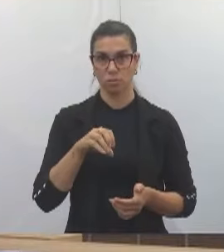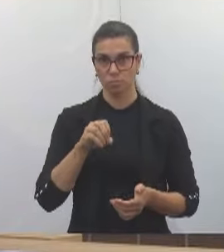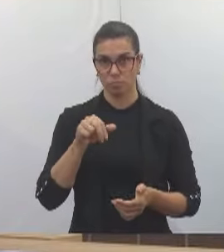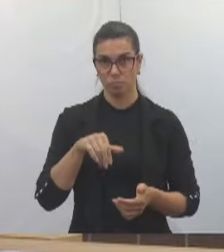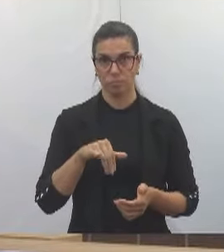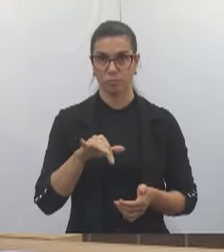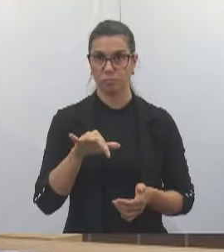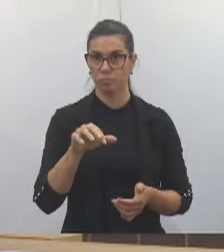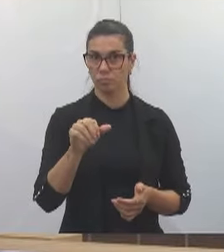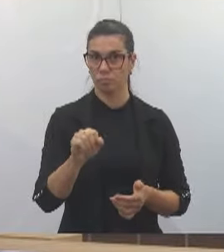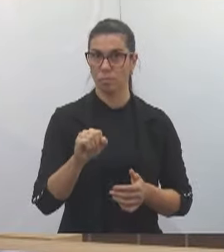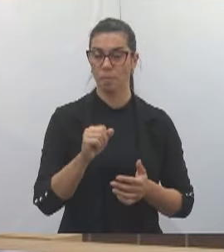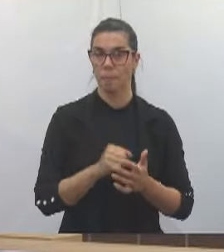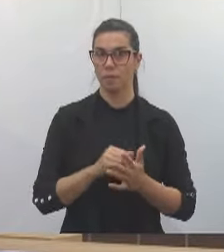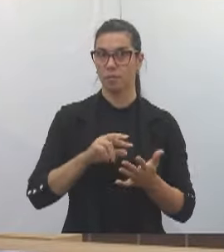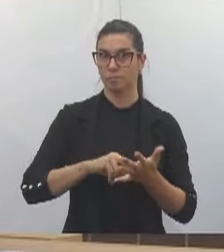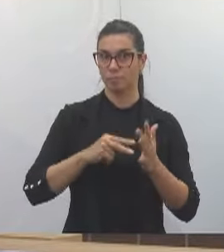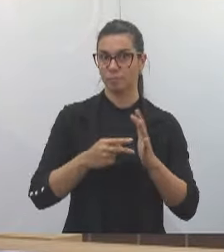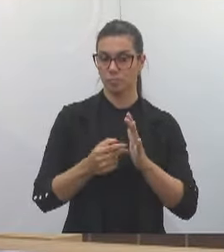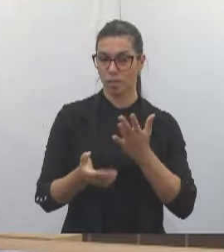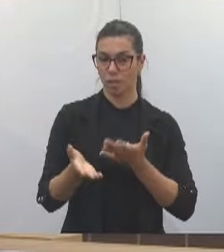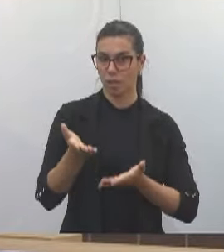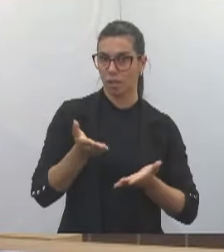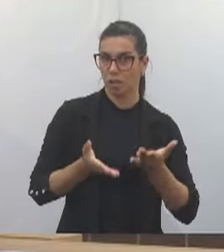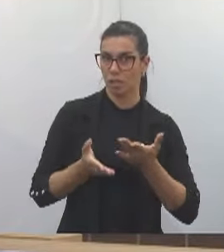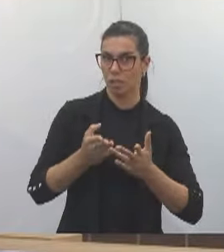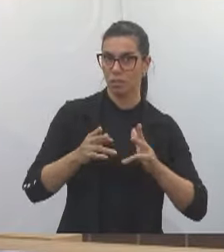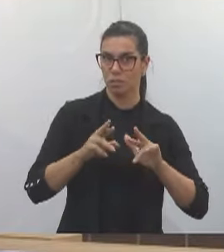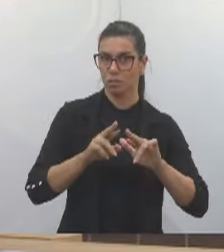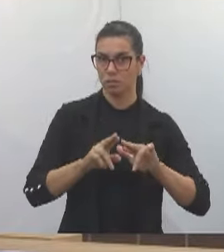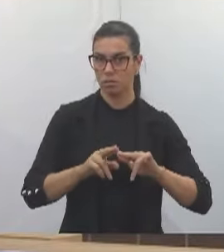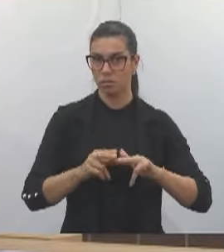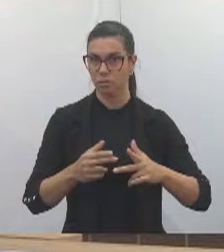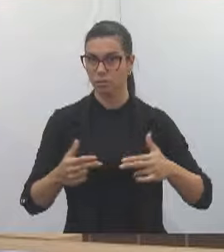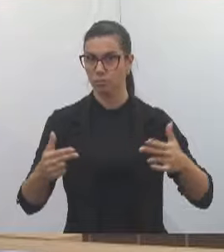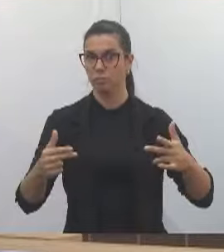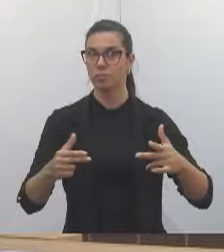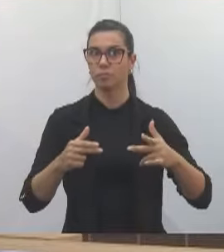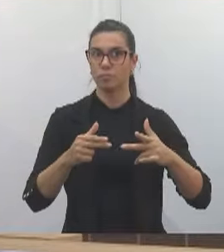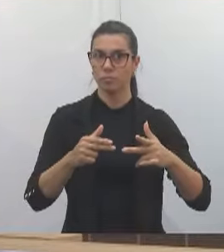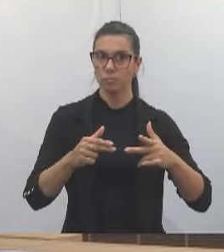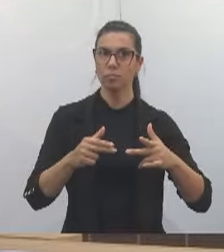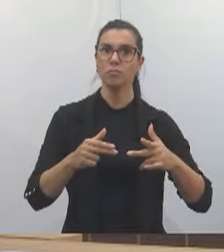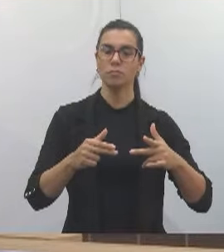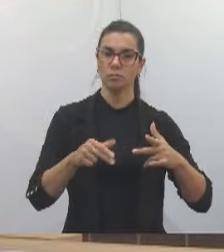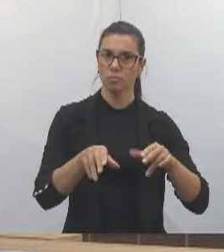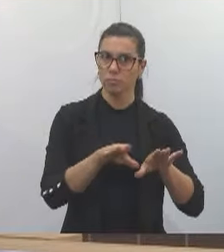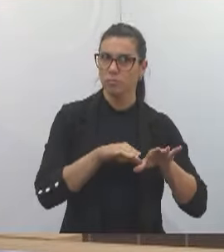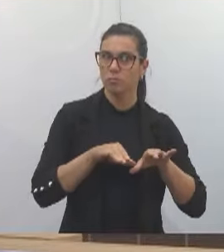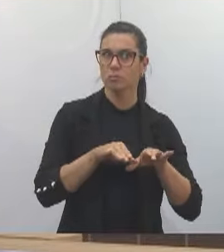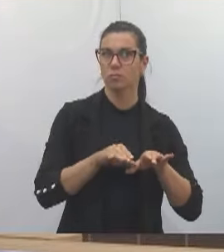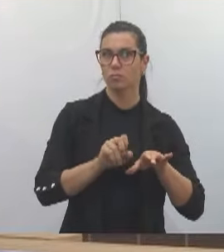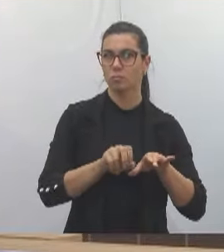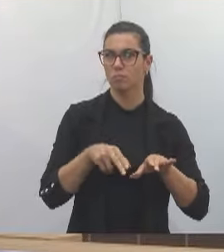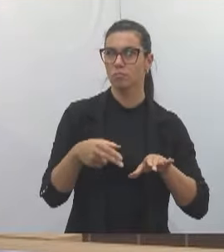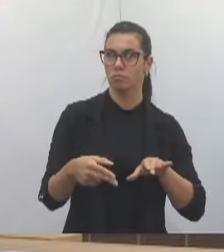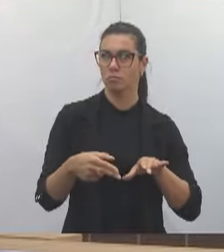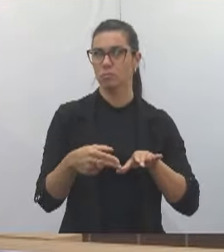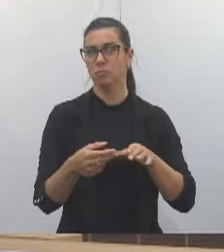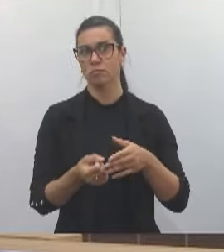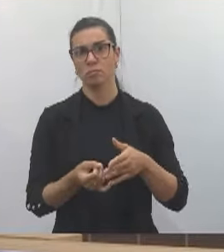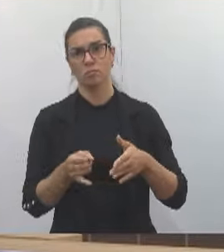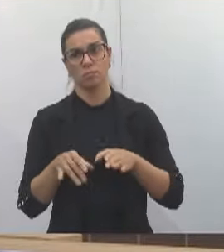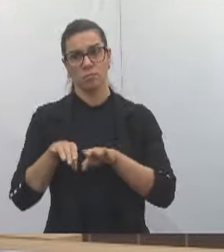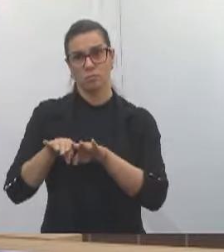tratar as coisas iguais de uma forma e as desiguais de uma outra forma, mas sempre com